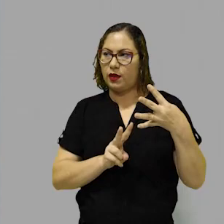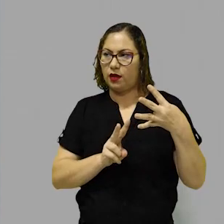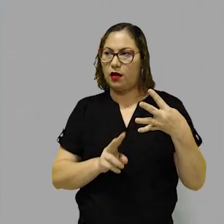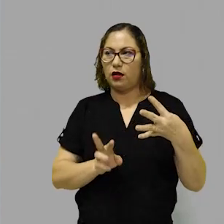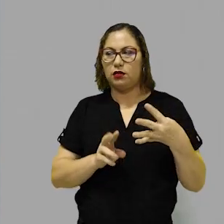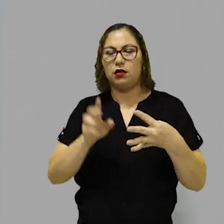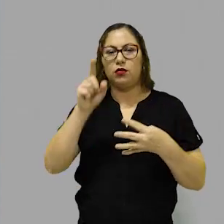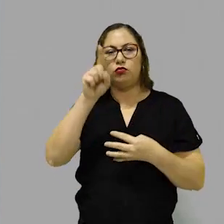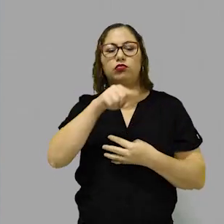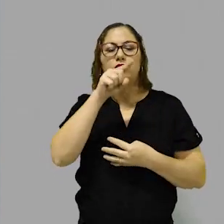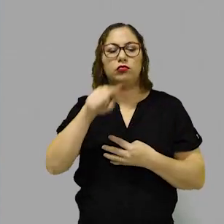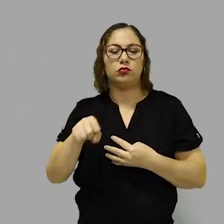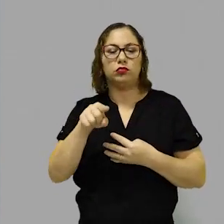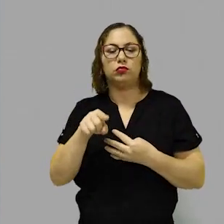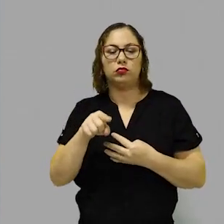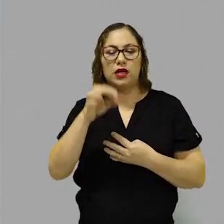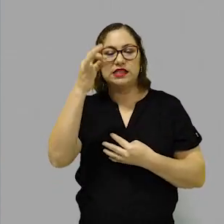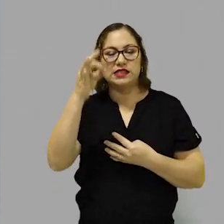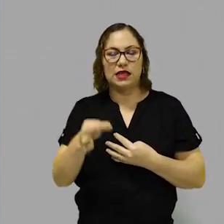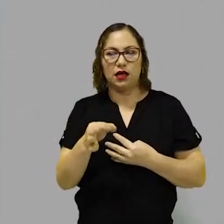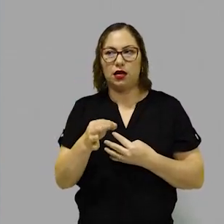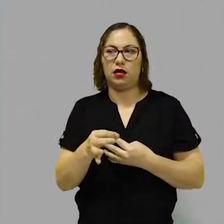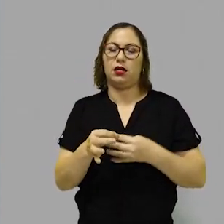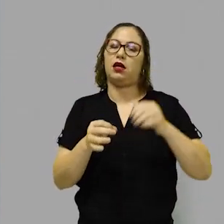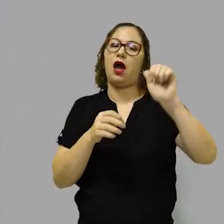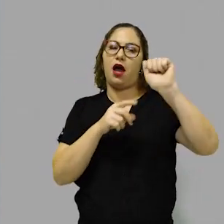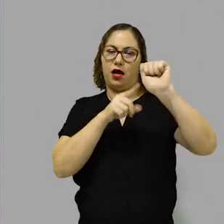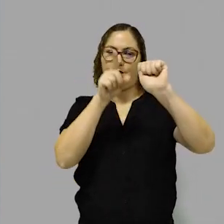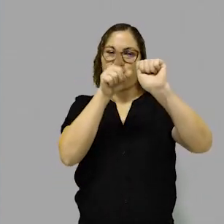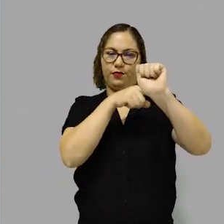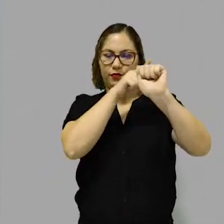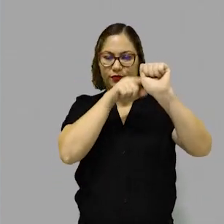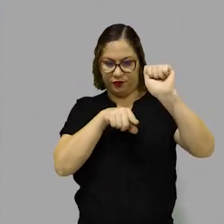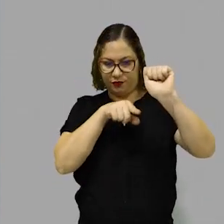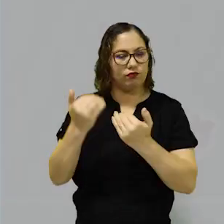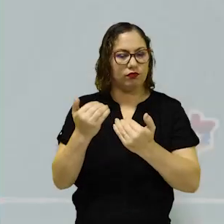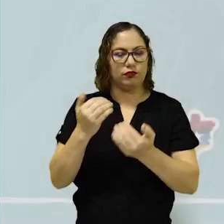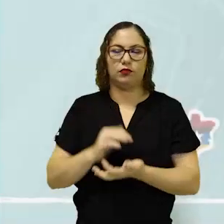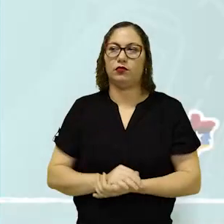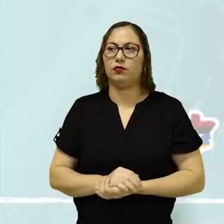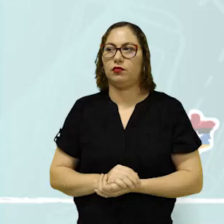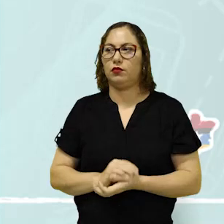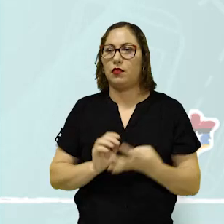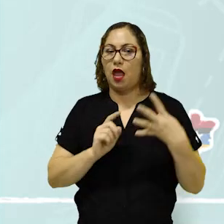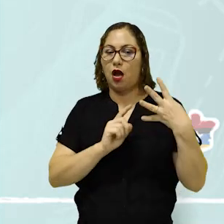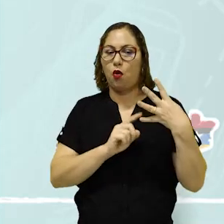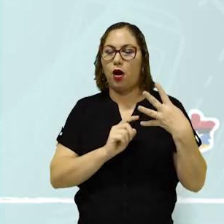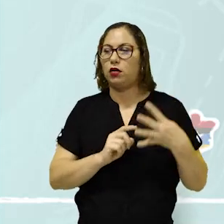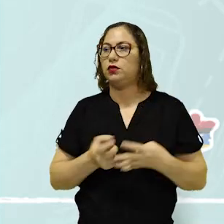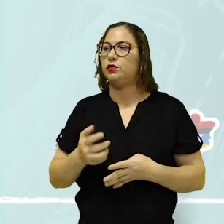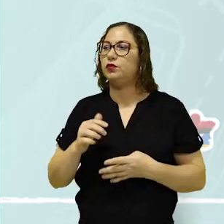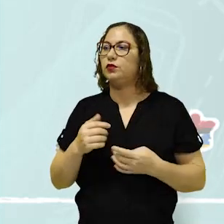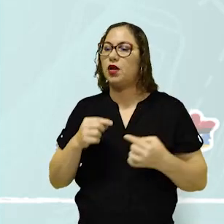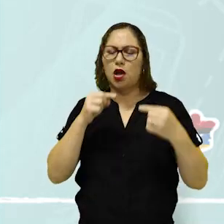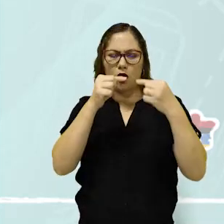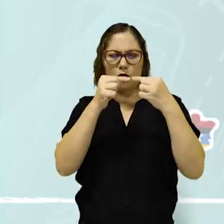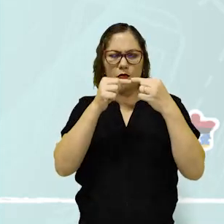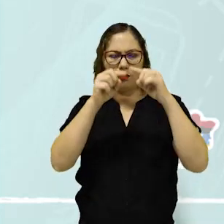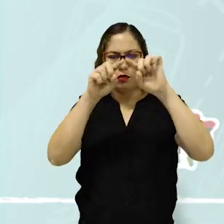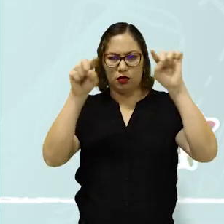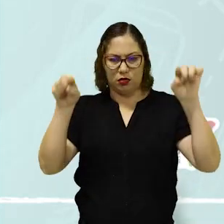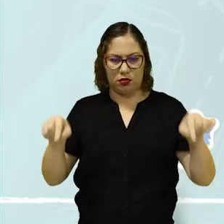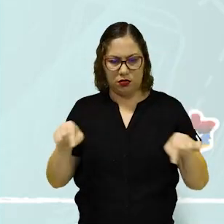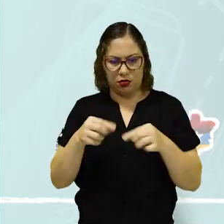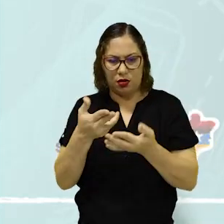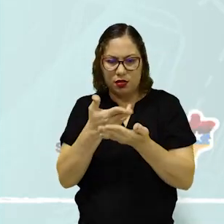alternativa correta é a letra A. Certo? De acordo com o desenho abaixo,